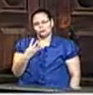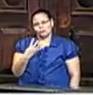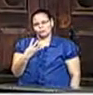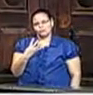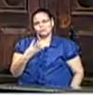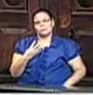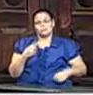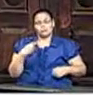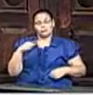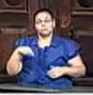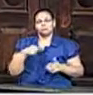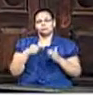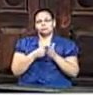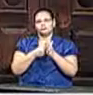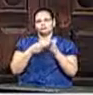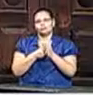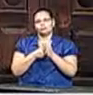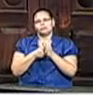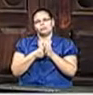A nossa luta